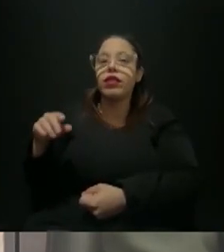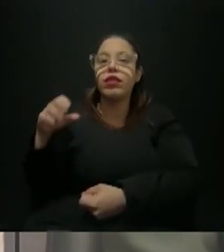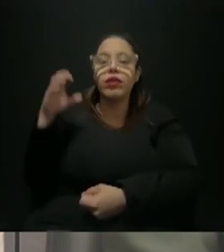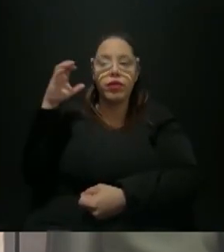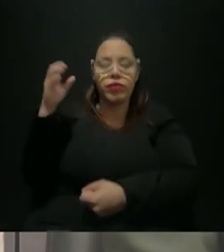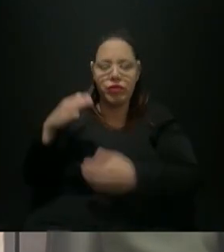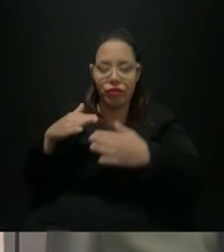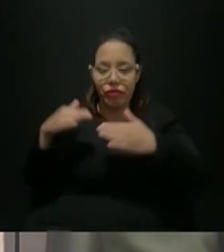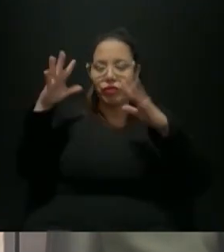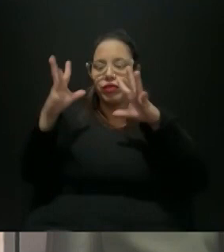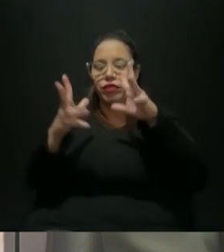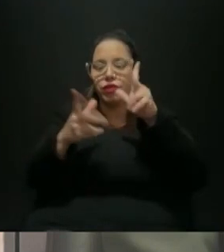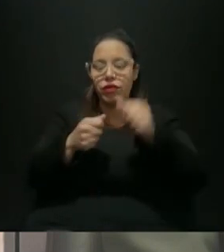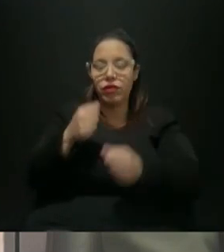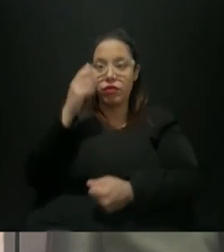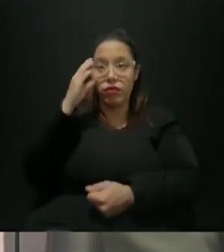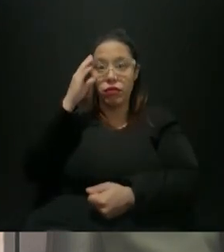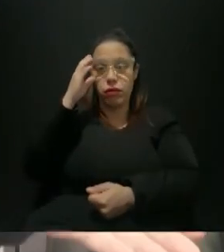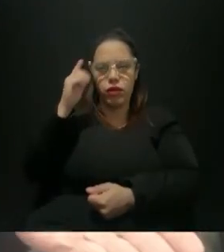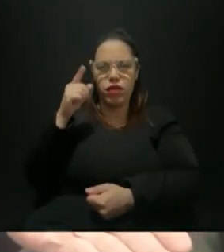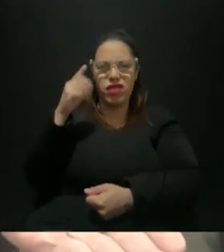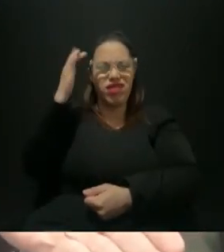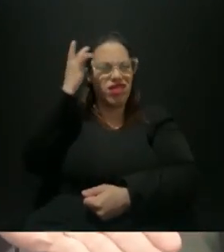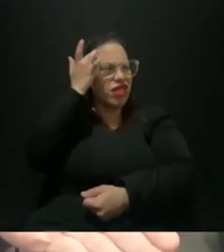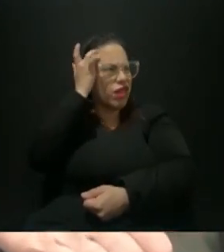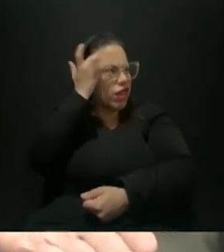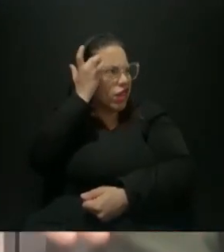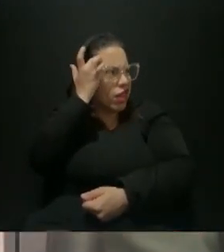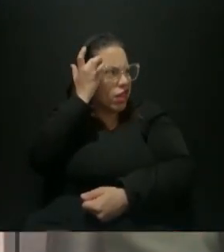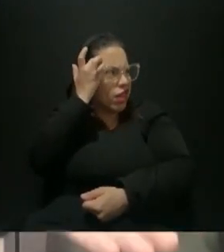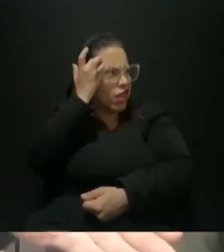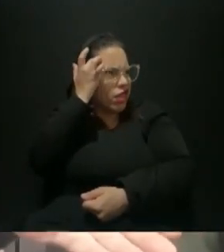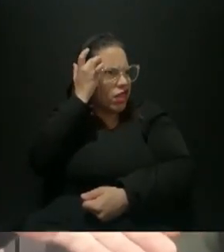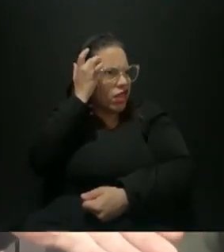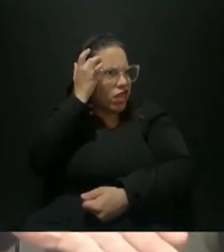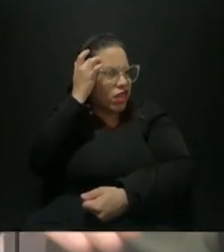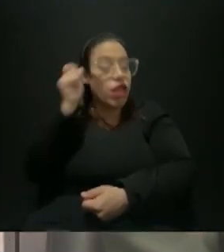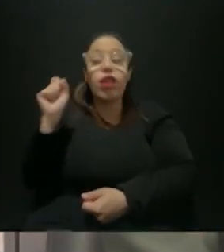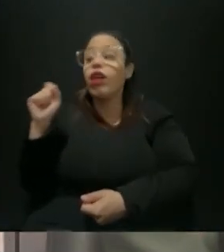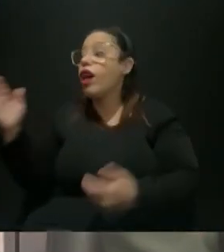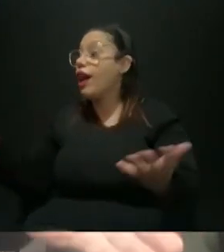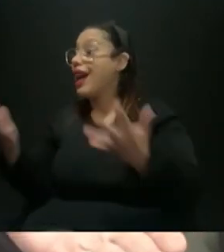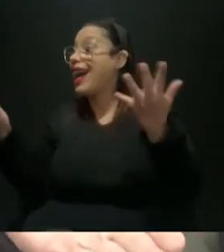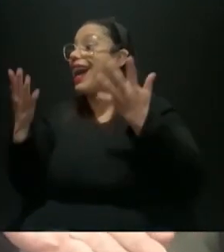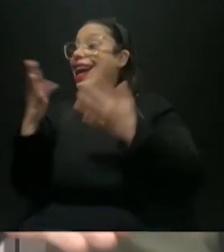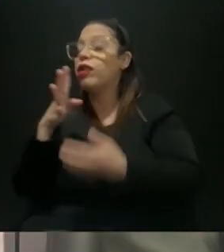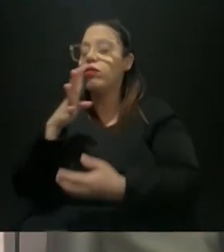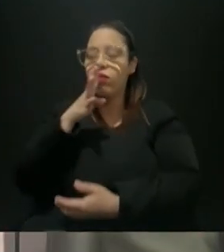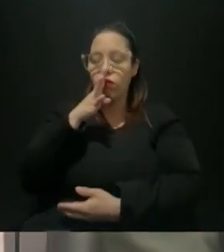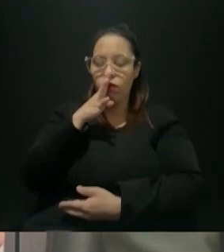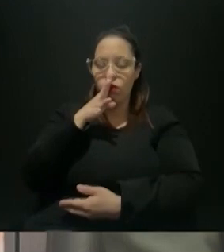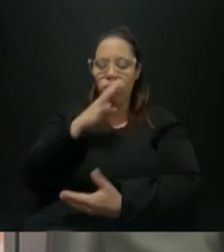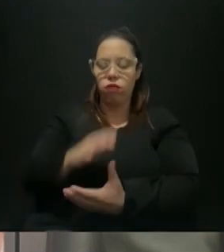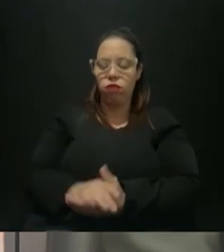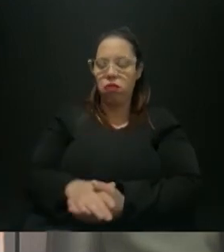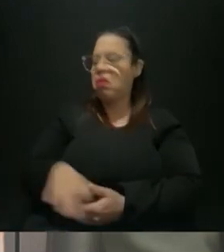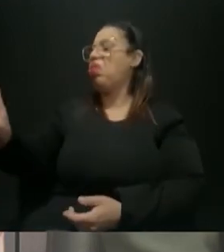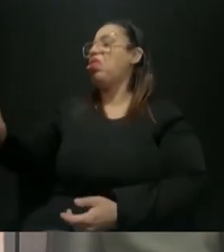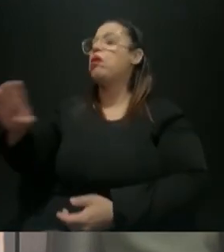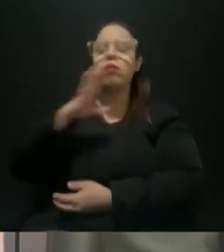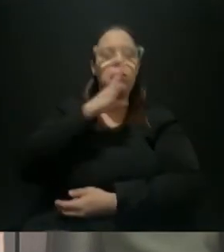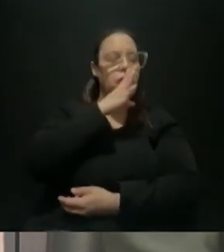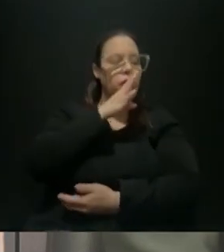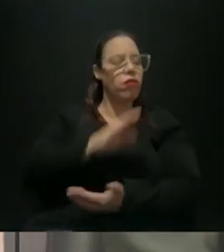Sim. Você acha que a gente está estimulando essa criança? Não. Ficar quieta, sem falar, porque o que mais a criança faz